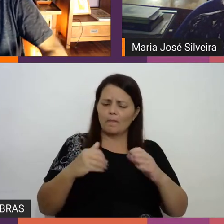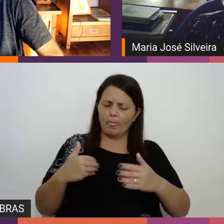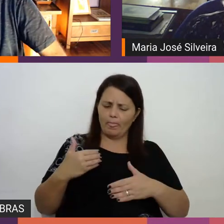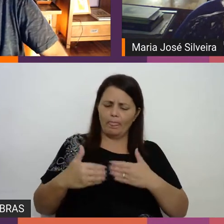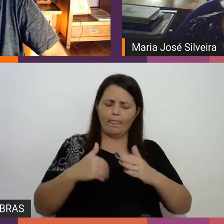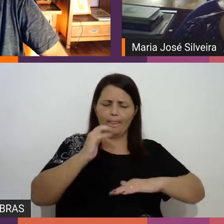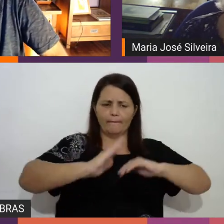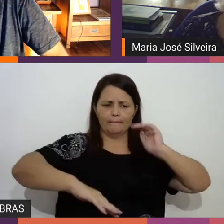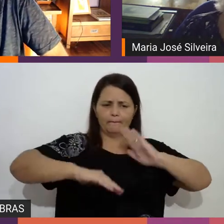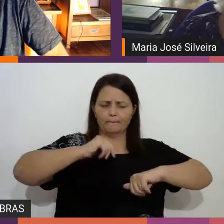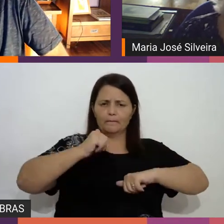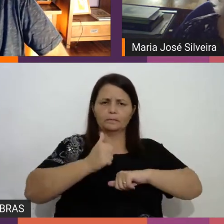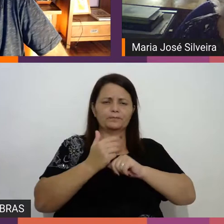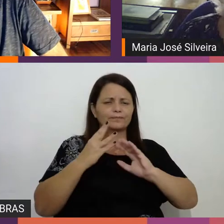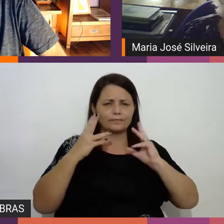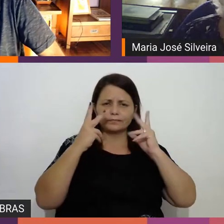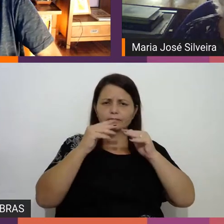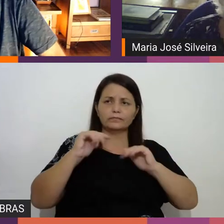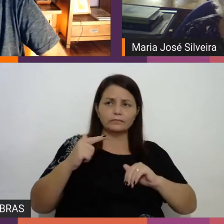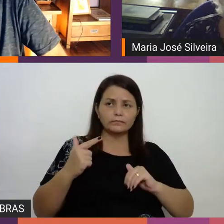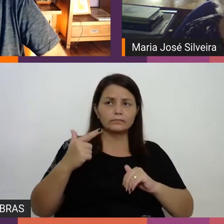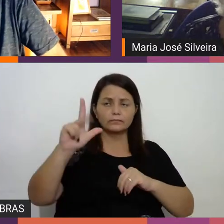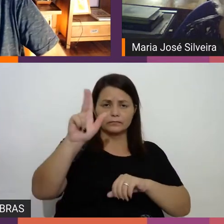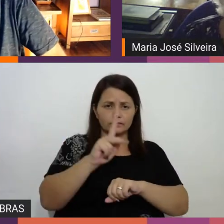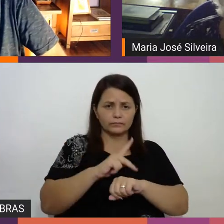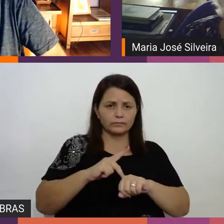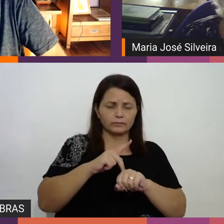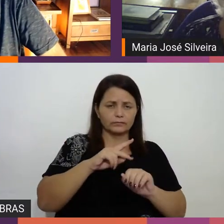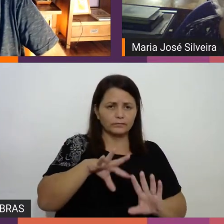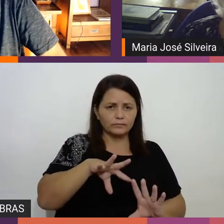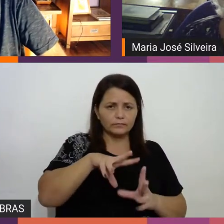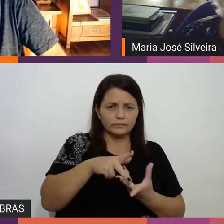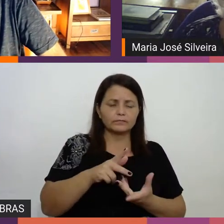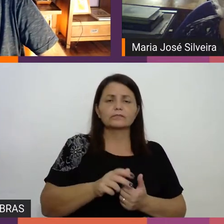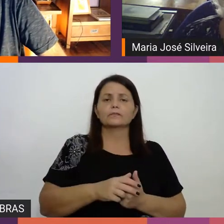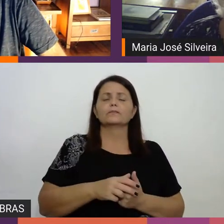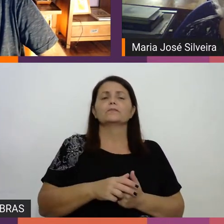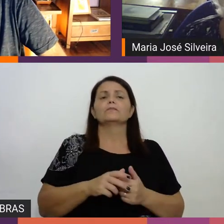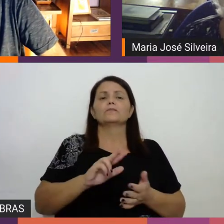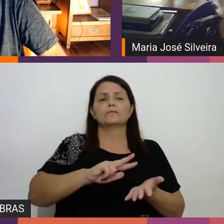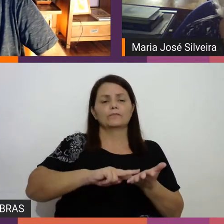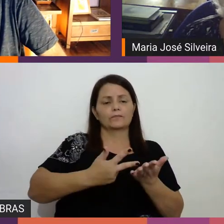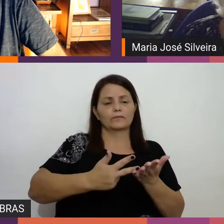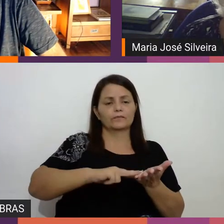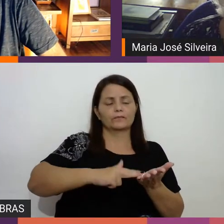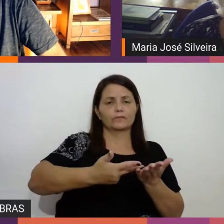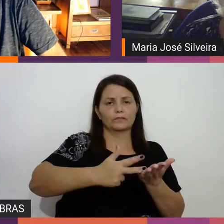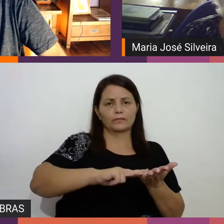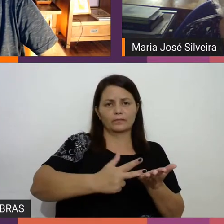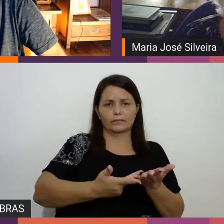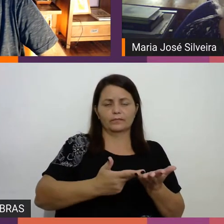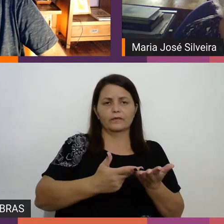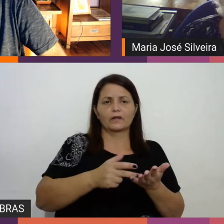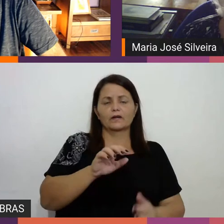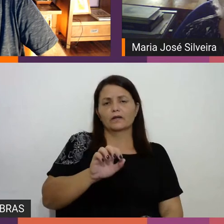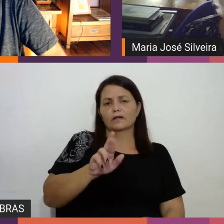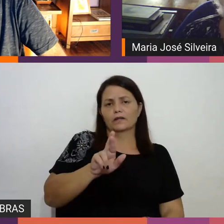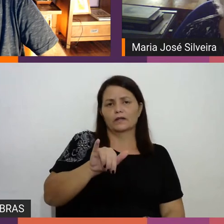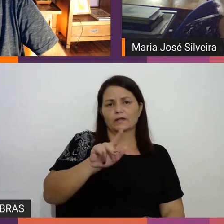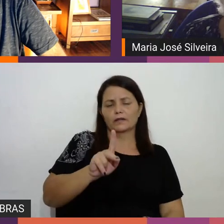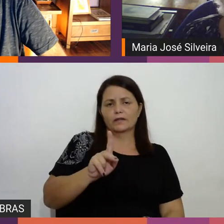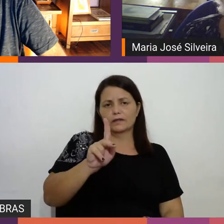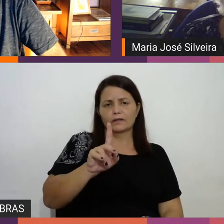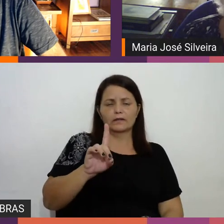uma carreira no exterior muito bonita e que foi traduzido pelo Eric